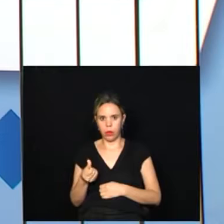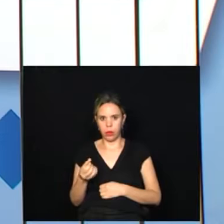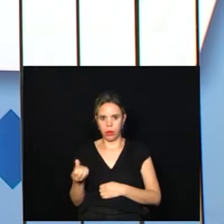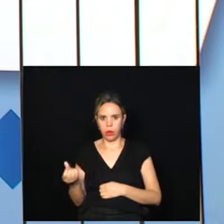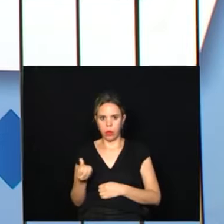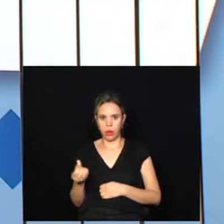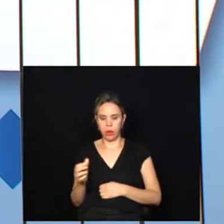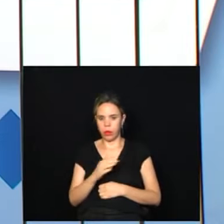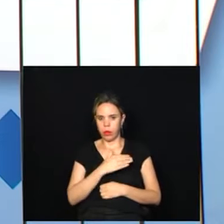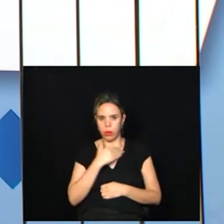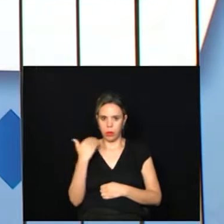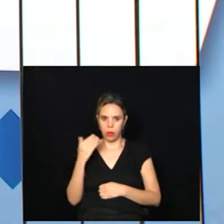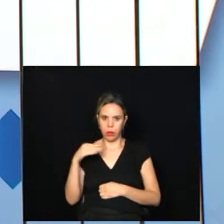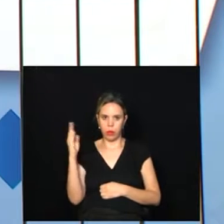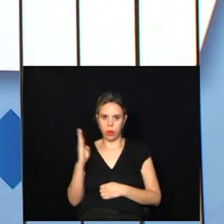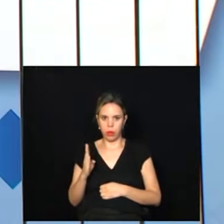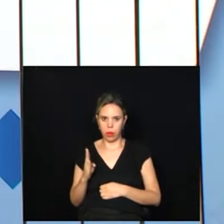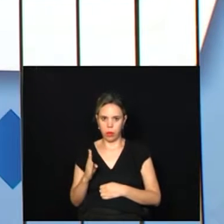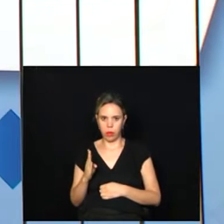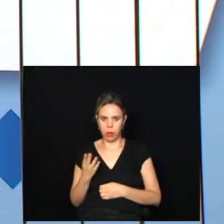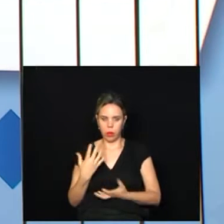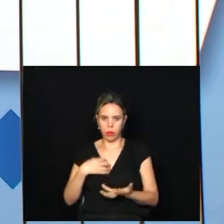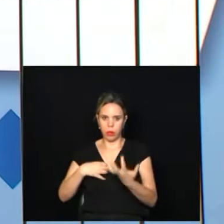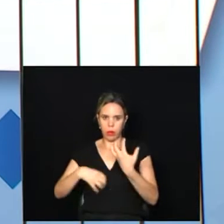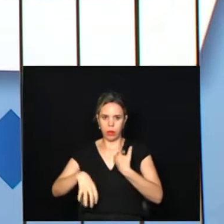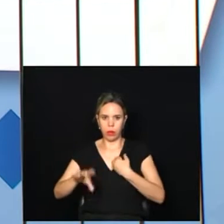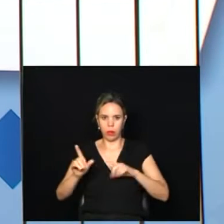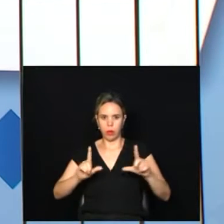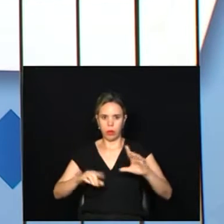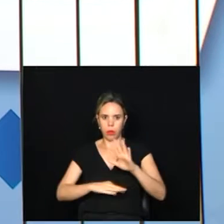587.066 óbitos no Brasil e ficam aqui as